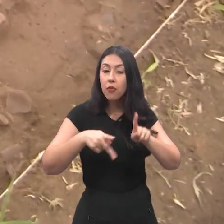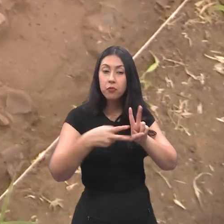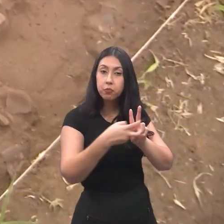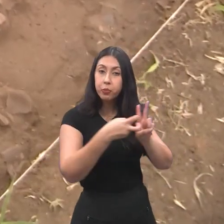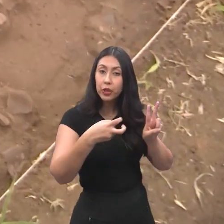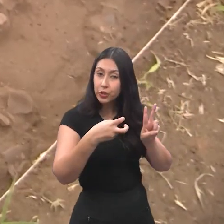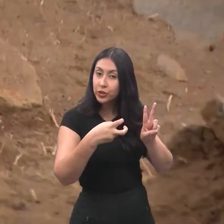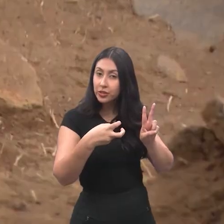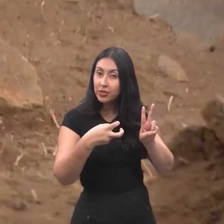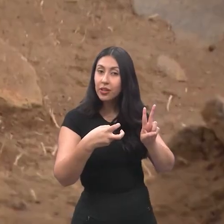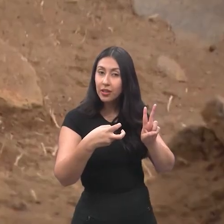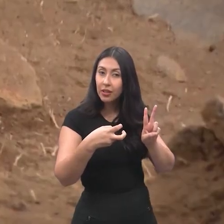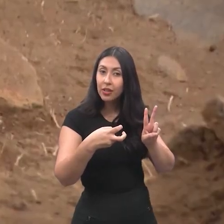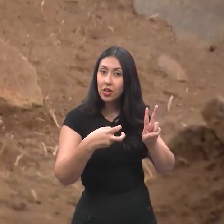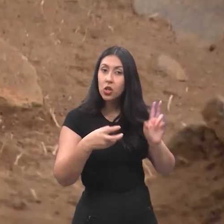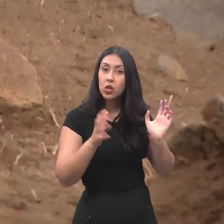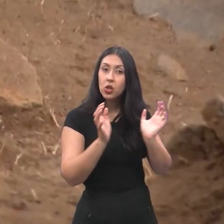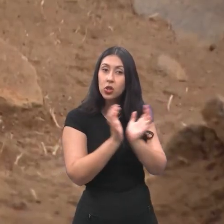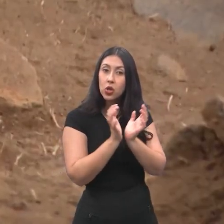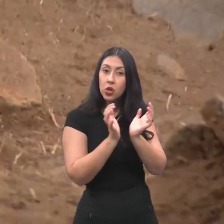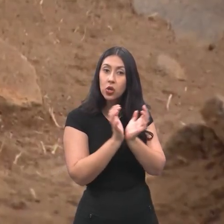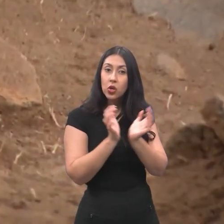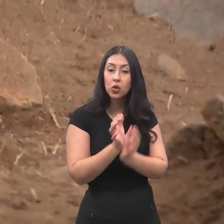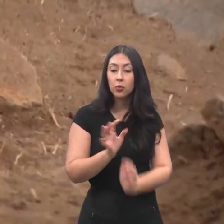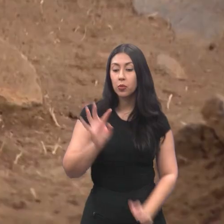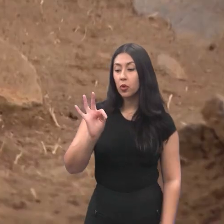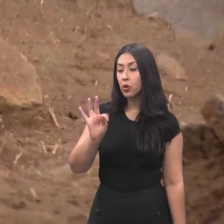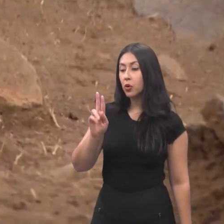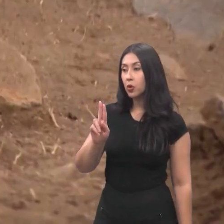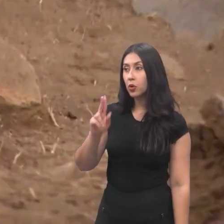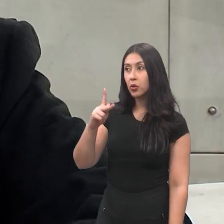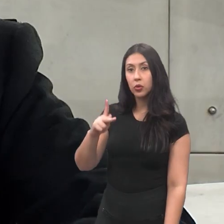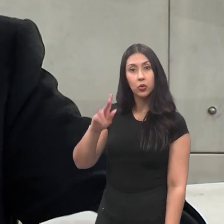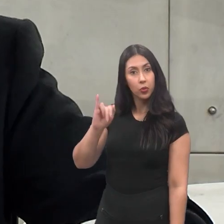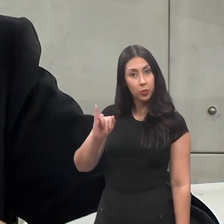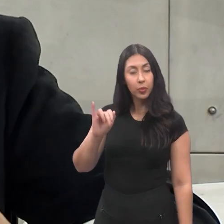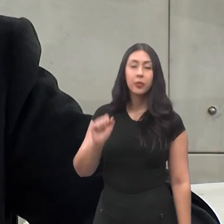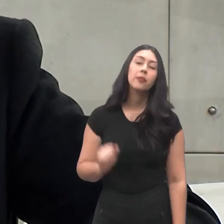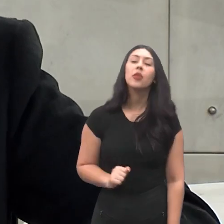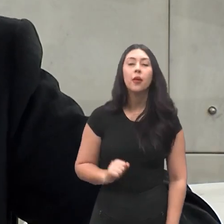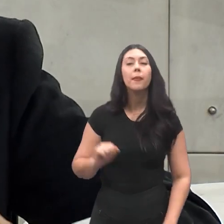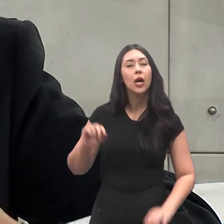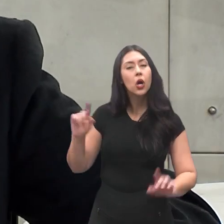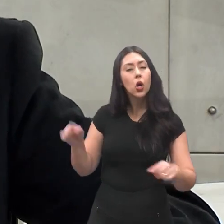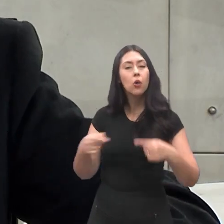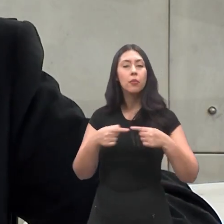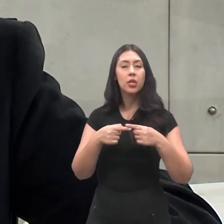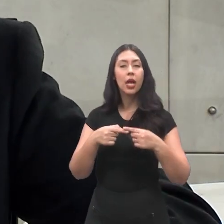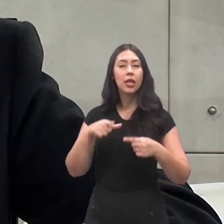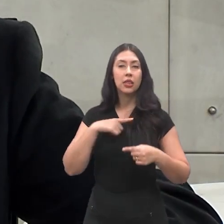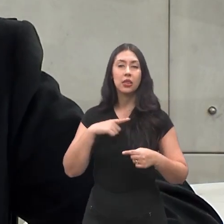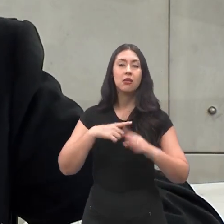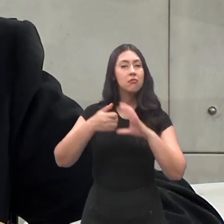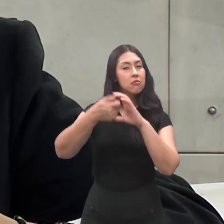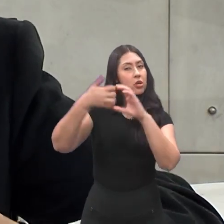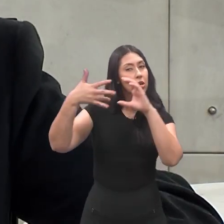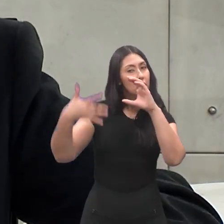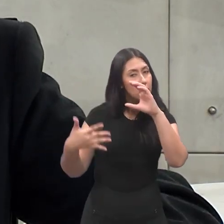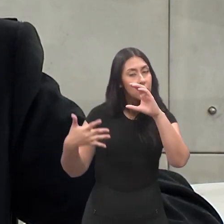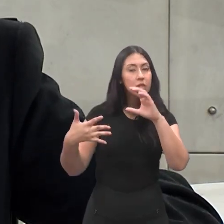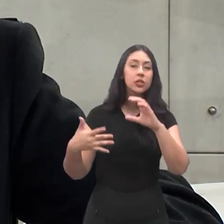indígenas presentes no passado eram da família linguística Tupi-Guarani. Para ser considerado Tupi-Guarani, ele tem